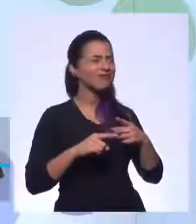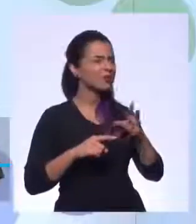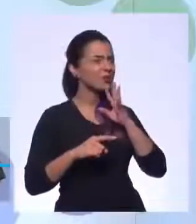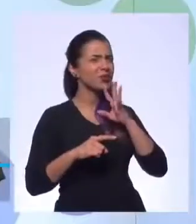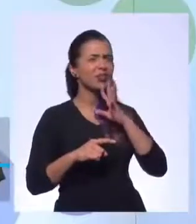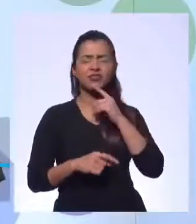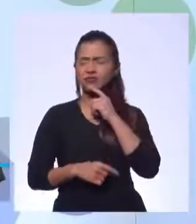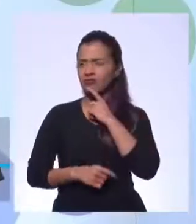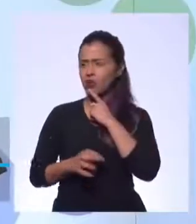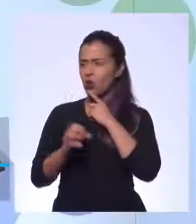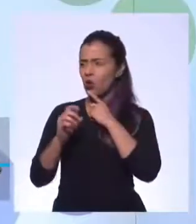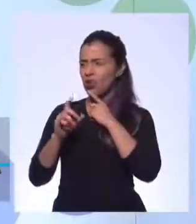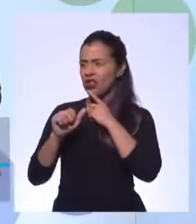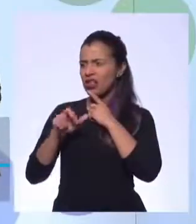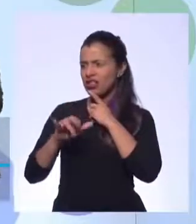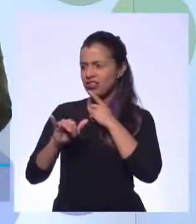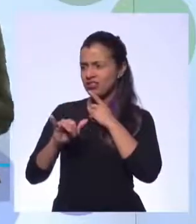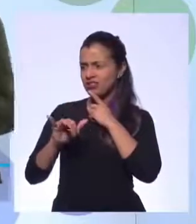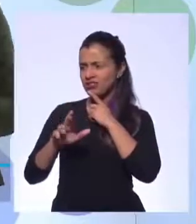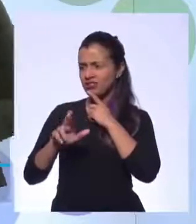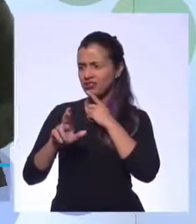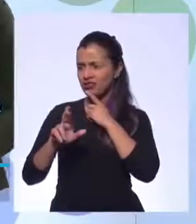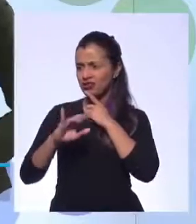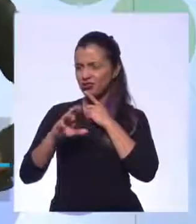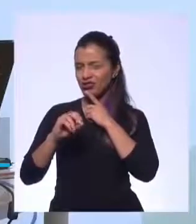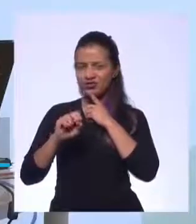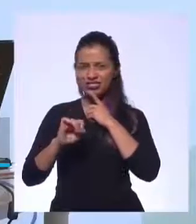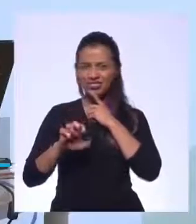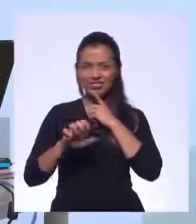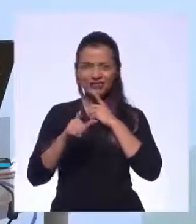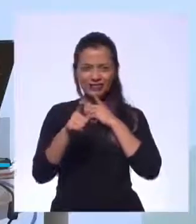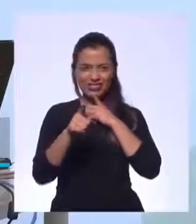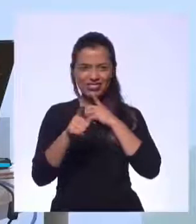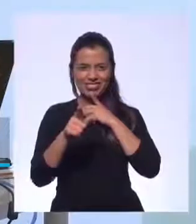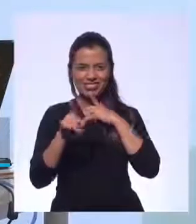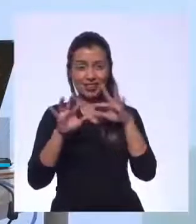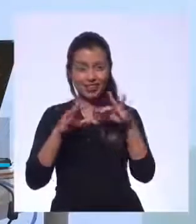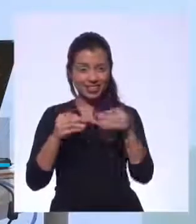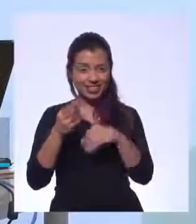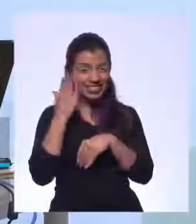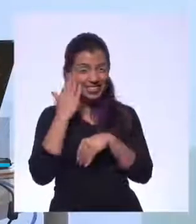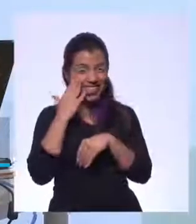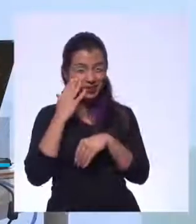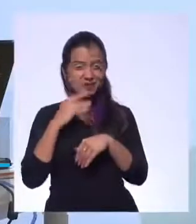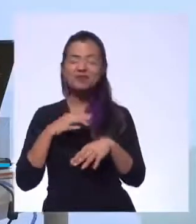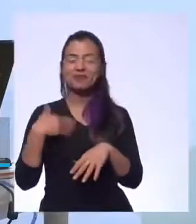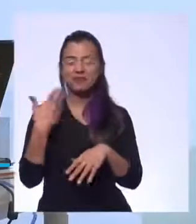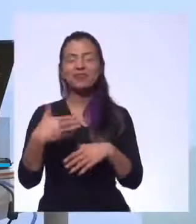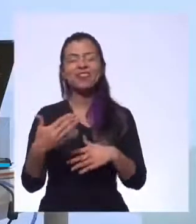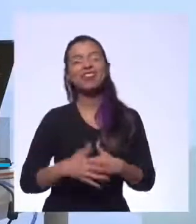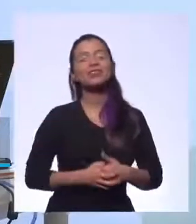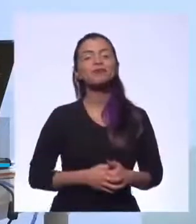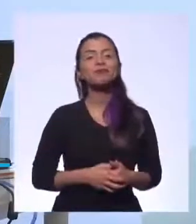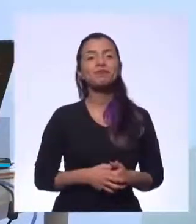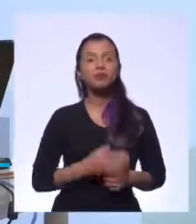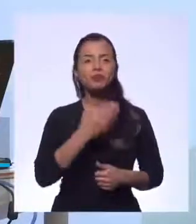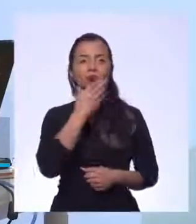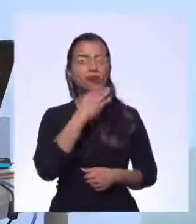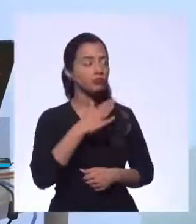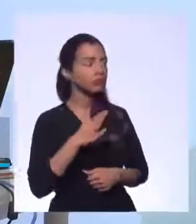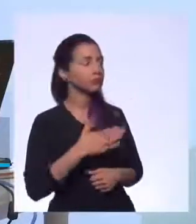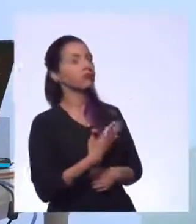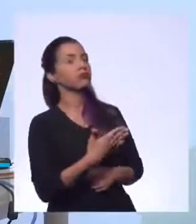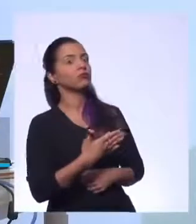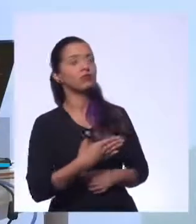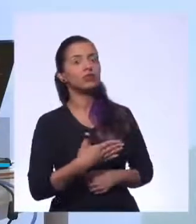quem que é? O Dair José? Não sei, os professores respondem depois. Não sei, Flávia, você sabe quem canta essa música? Bora. O homem se assusta. Era a